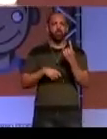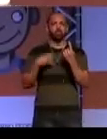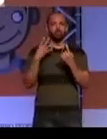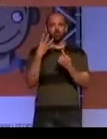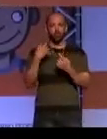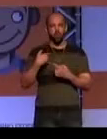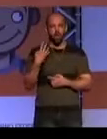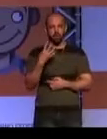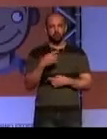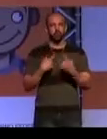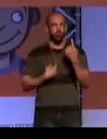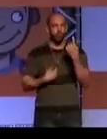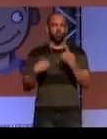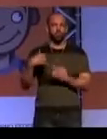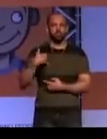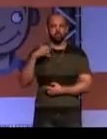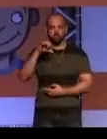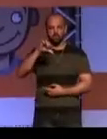9 anos.